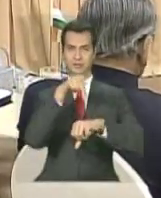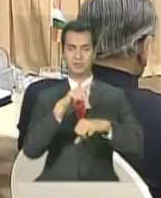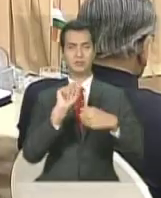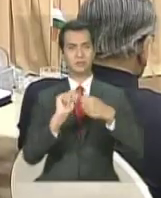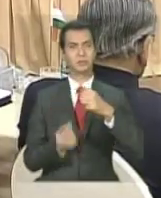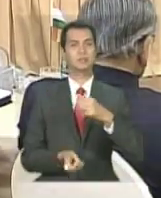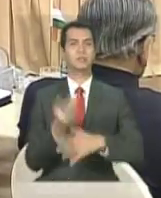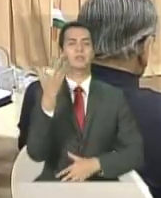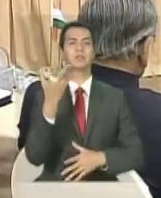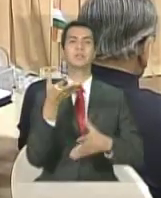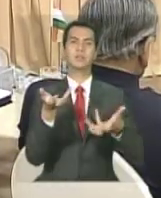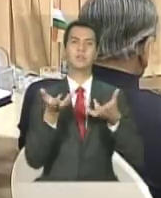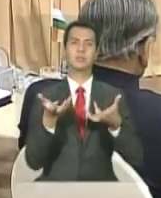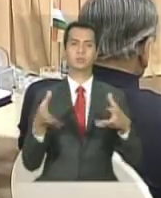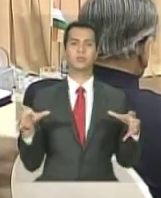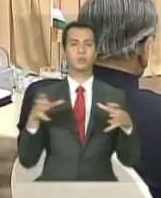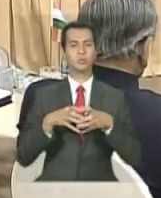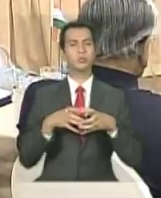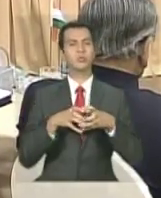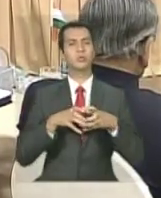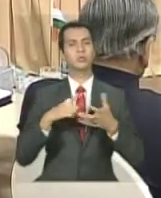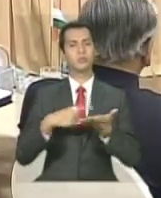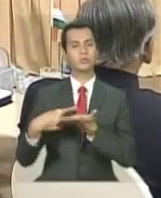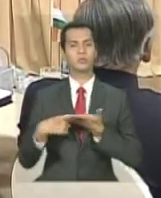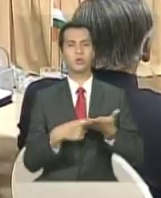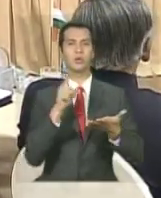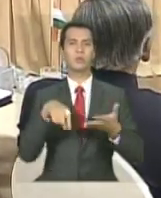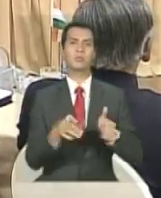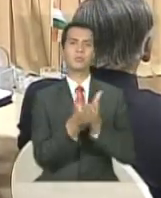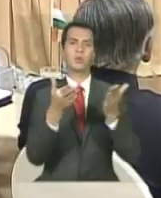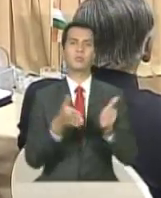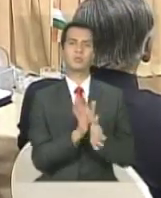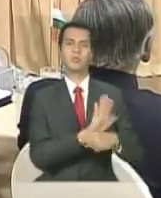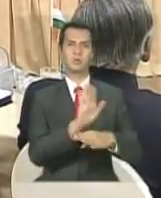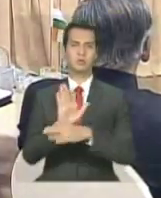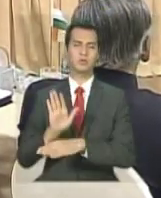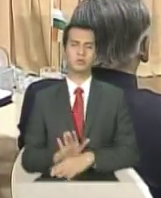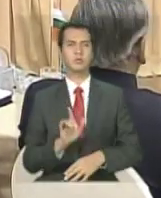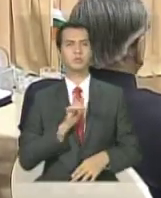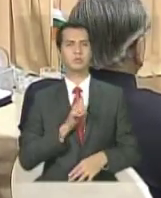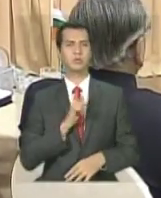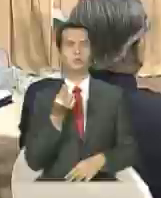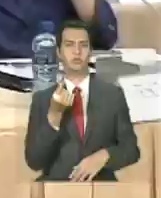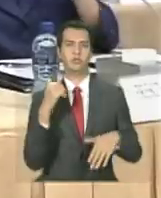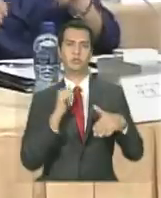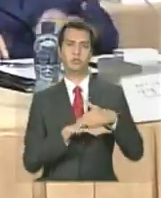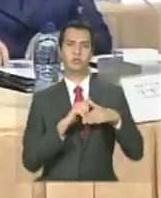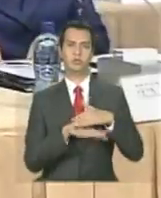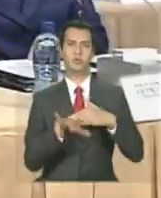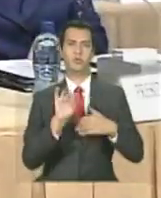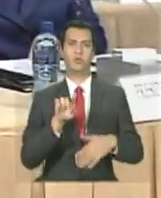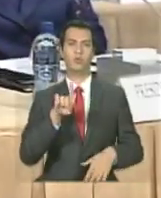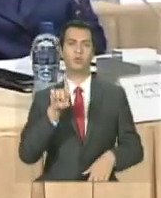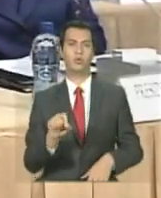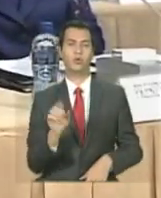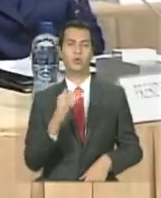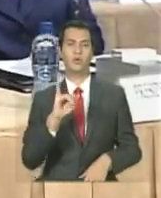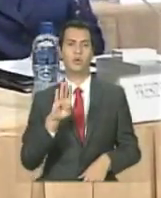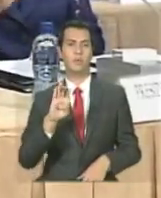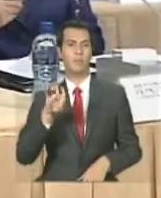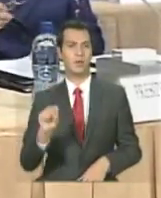para enfrentamento, por exemplo, da questão da pobreza e da fome por meio do Fundo IBAS, que foi um fundo também criado em